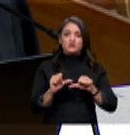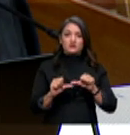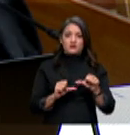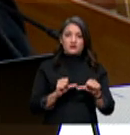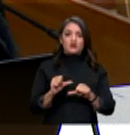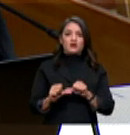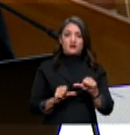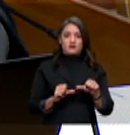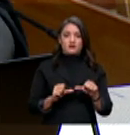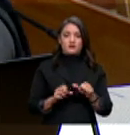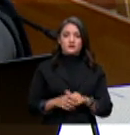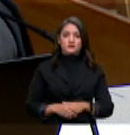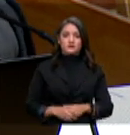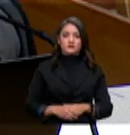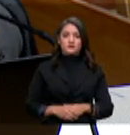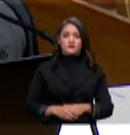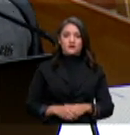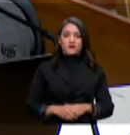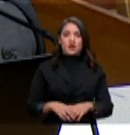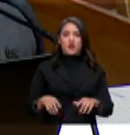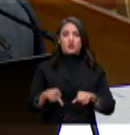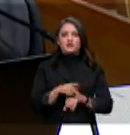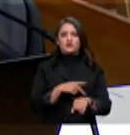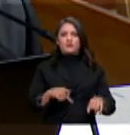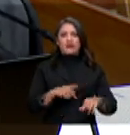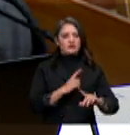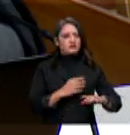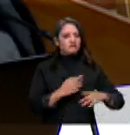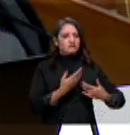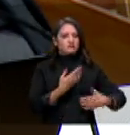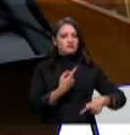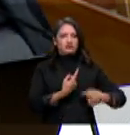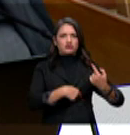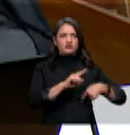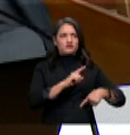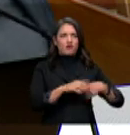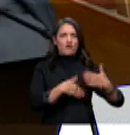unicidade sindical. Os países mais envolvidos do mundo,